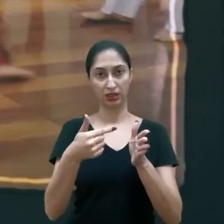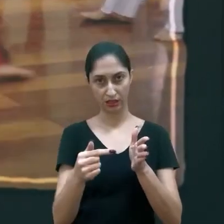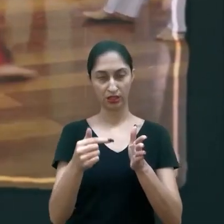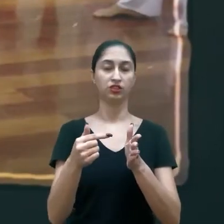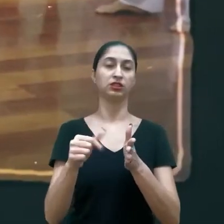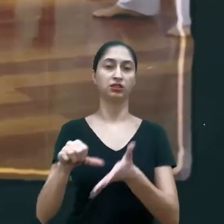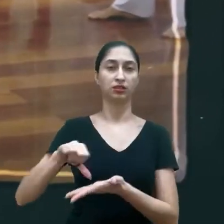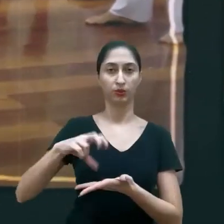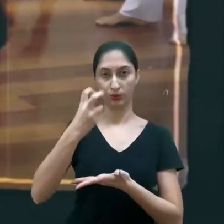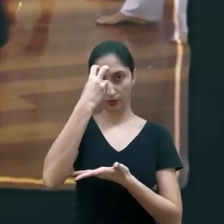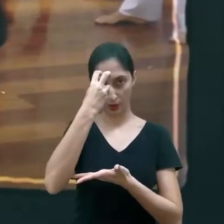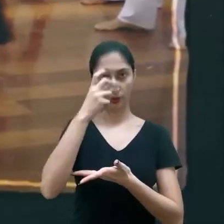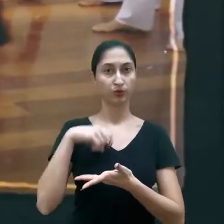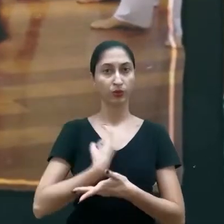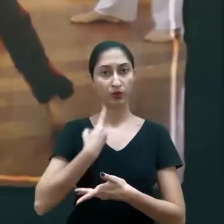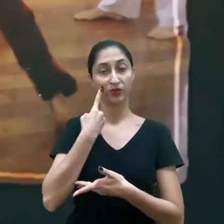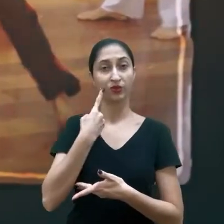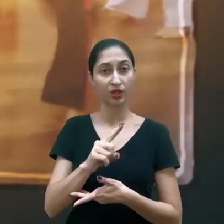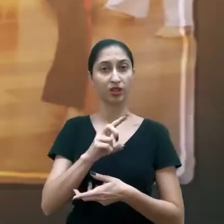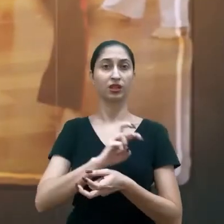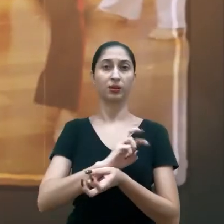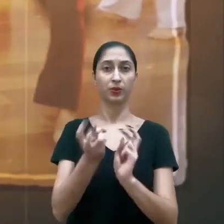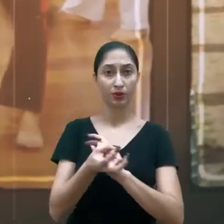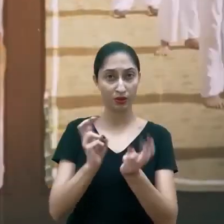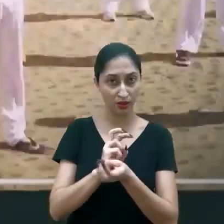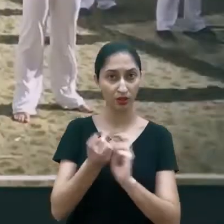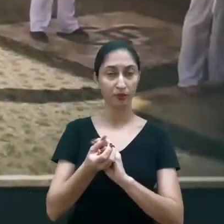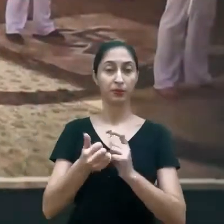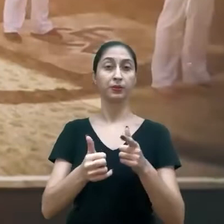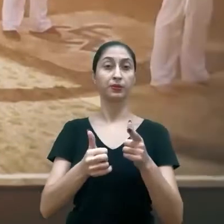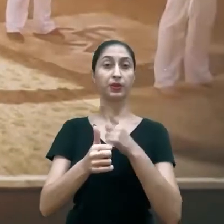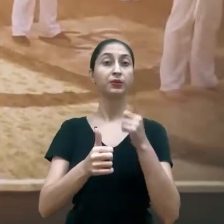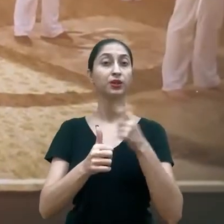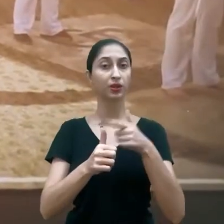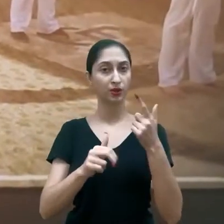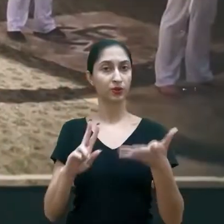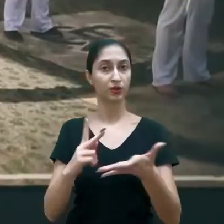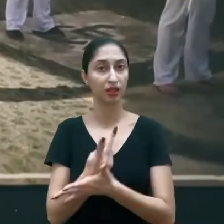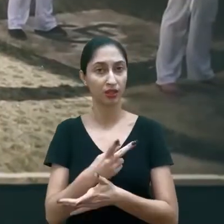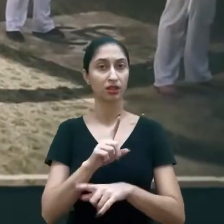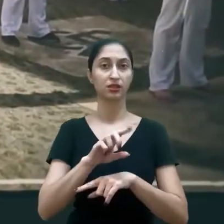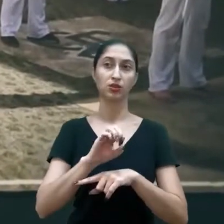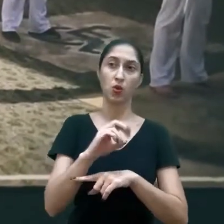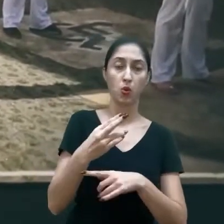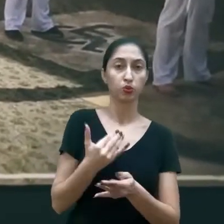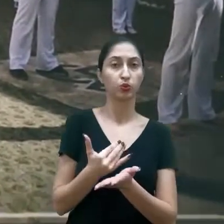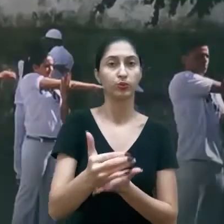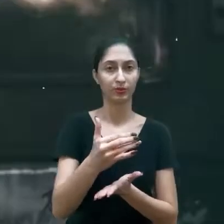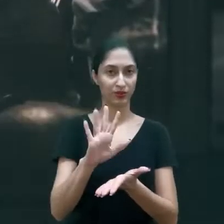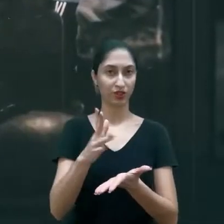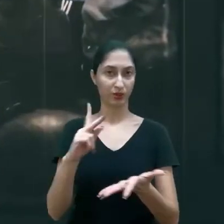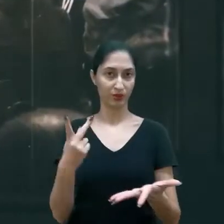17, a gente vai perceber que a capoeira foi em alguns foi o primeiro em outros, assim, foi um dos primeiros,